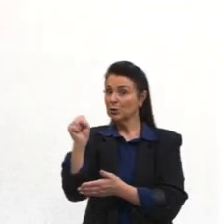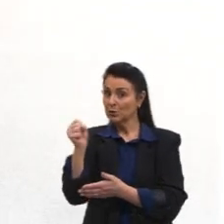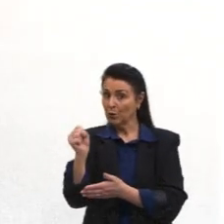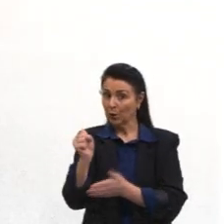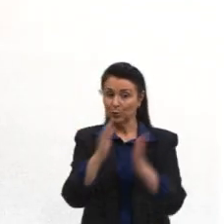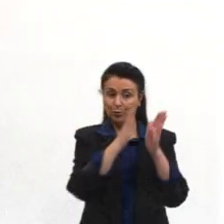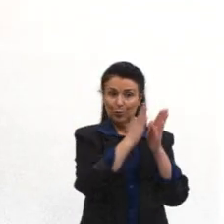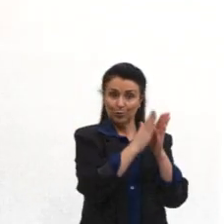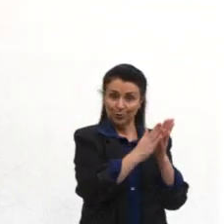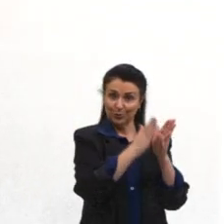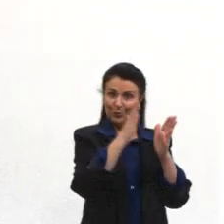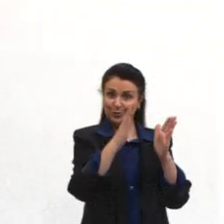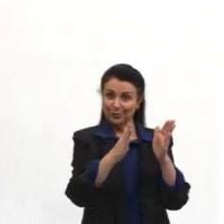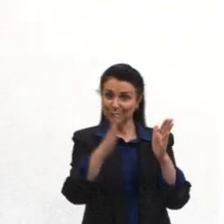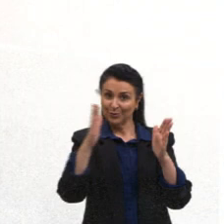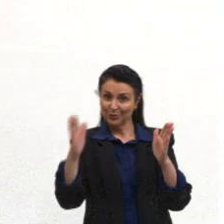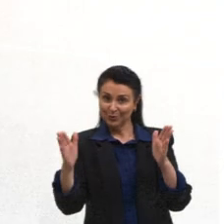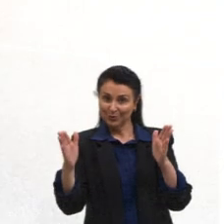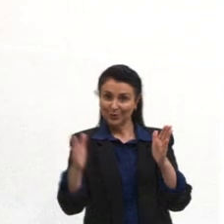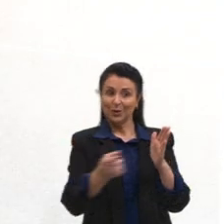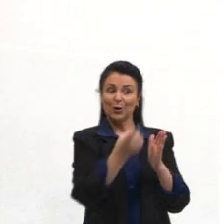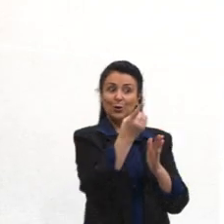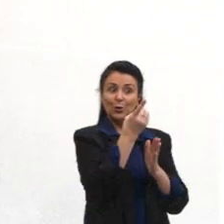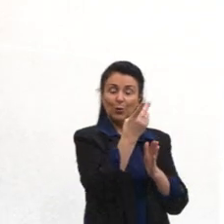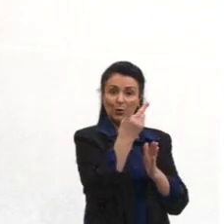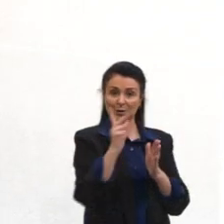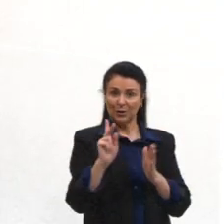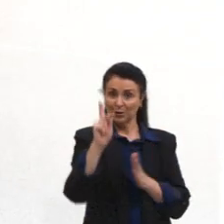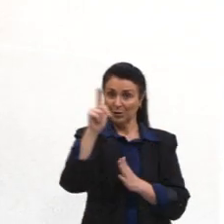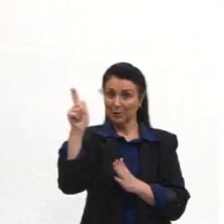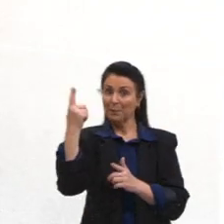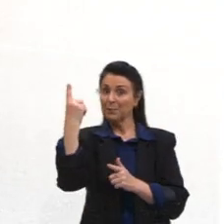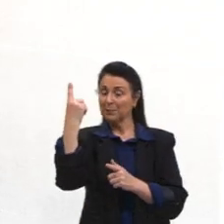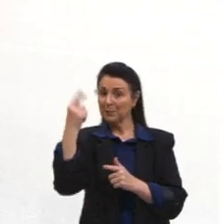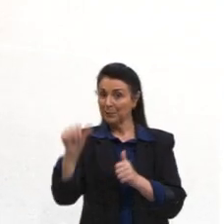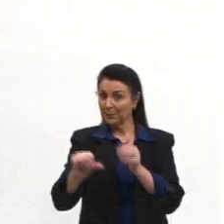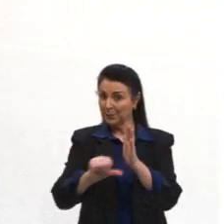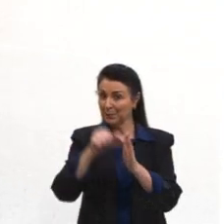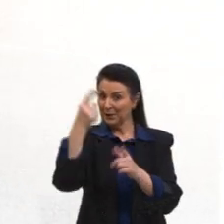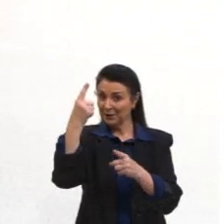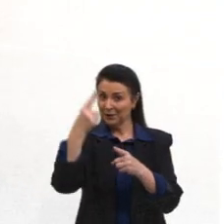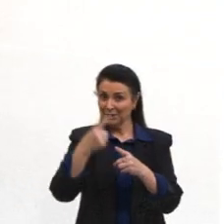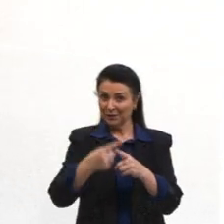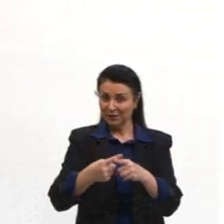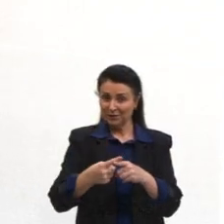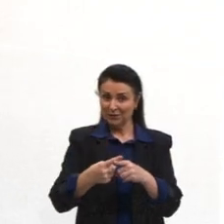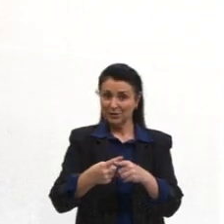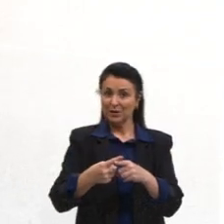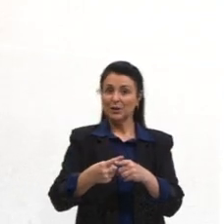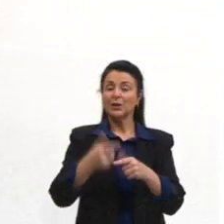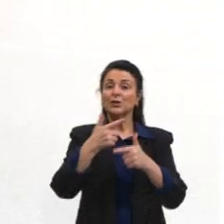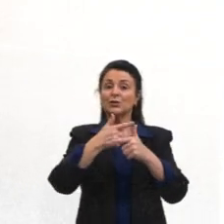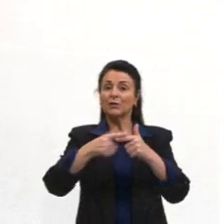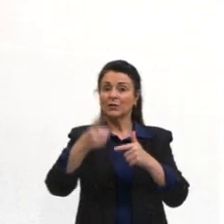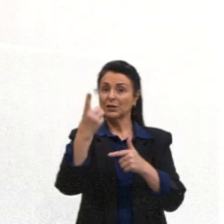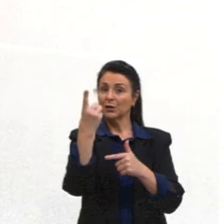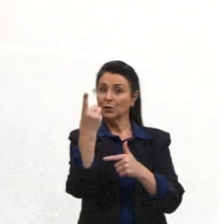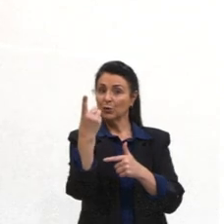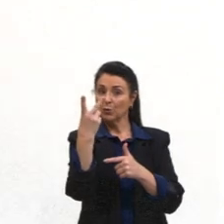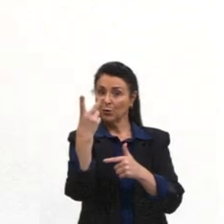de termos dois volumes de 12 kg tirando a carga de um lar a nossa Podemos dividir os 12 kg